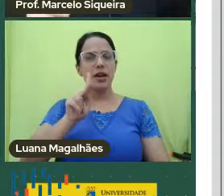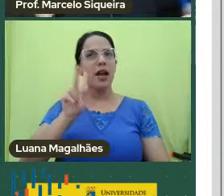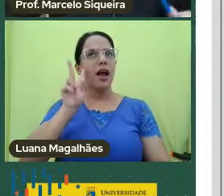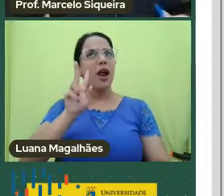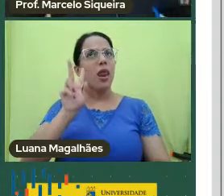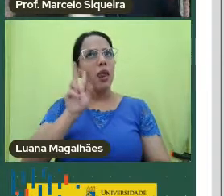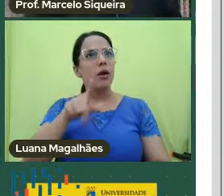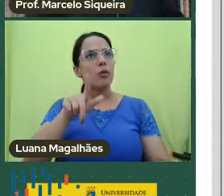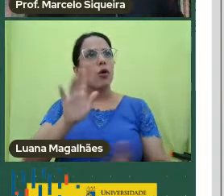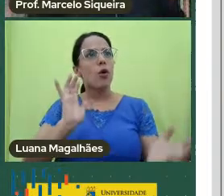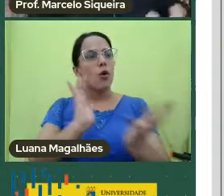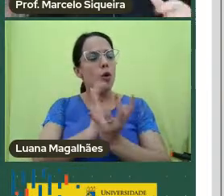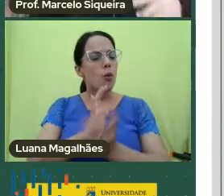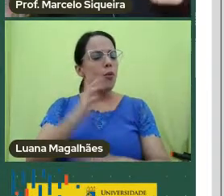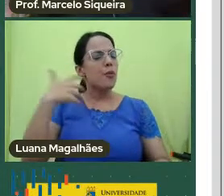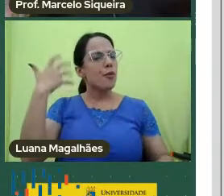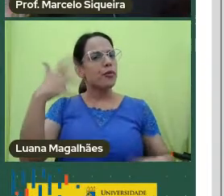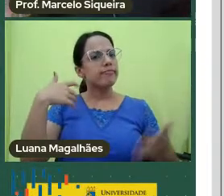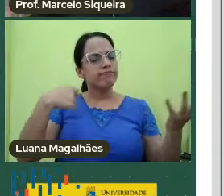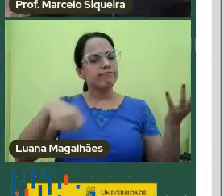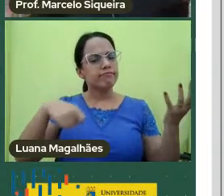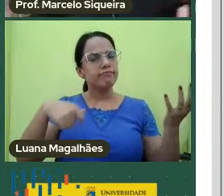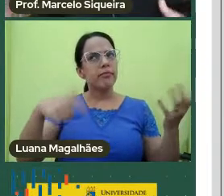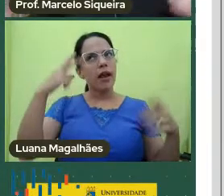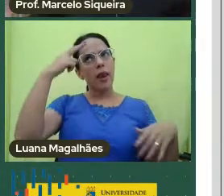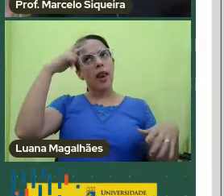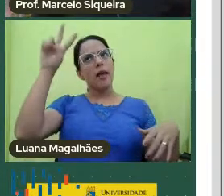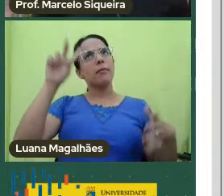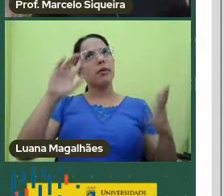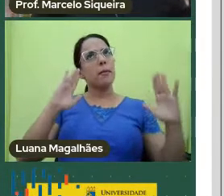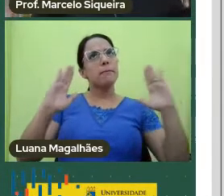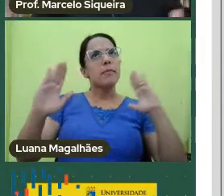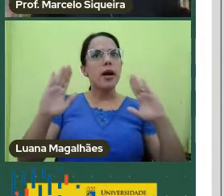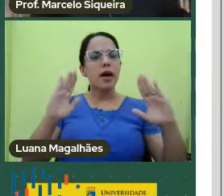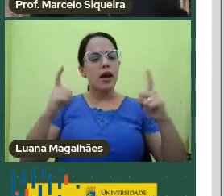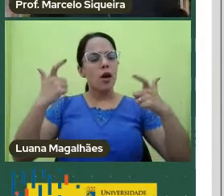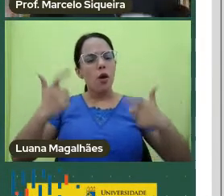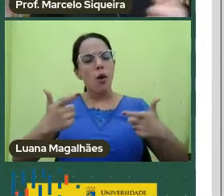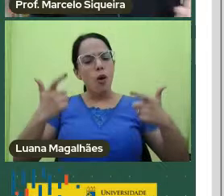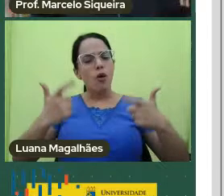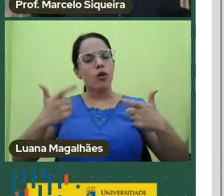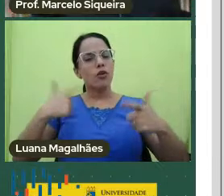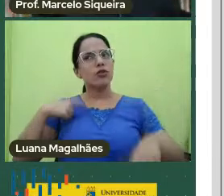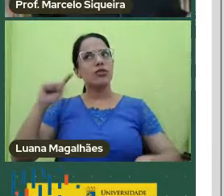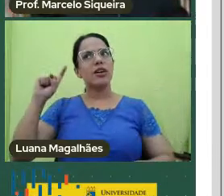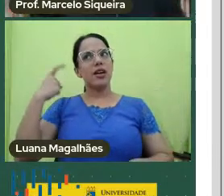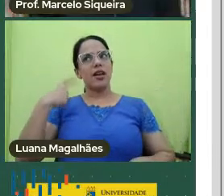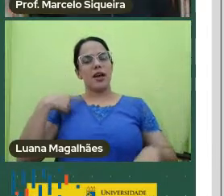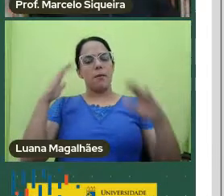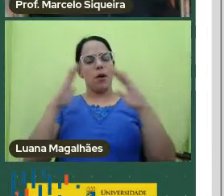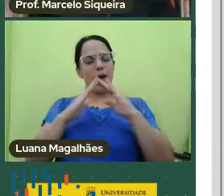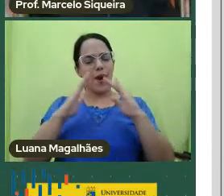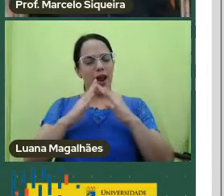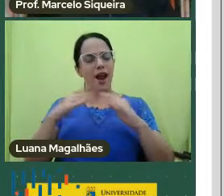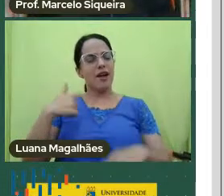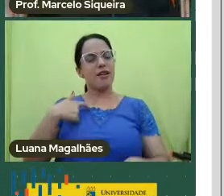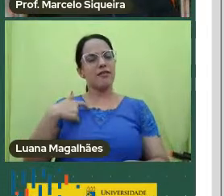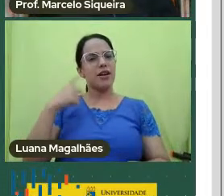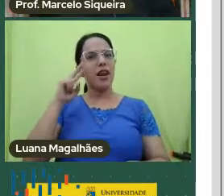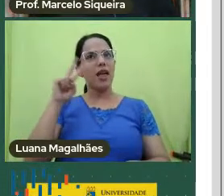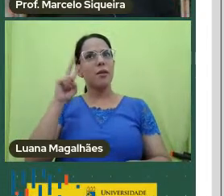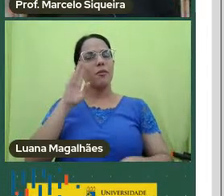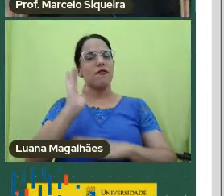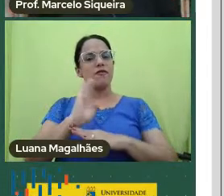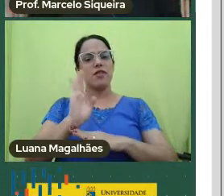aquele grupo, aquela música. Aí lembra de outras coisas, do bairro que a gente morava, de quando a gente foi no cinema. Quando o filme passou no cinema, eu tinha